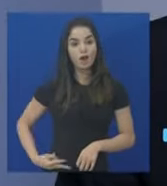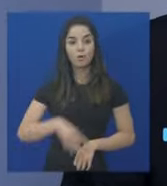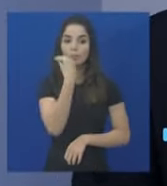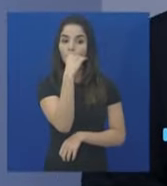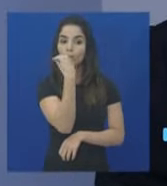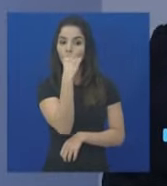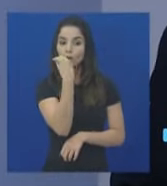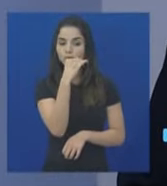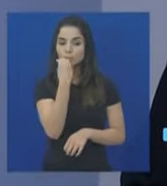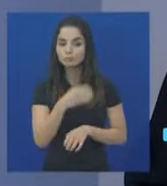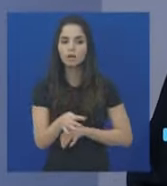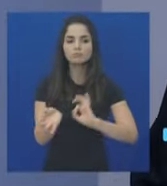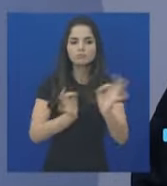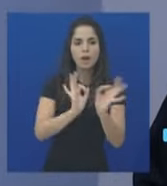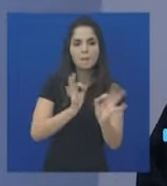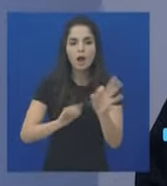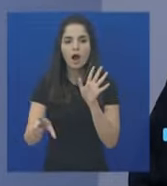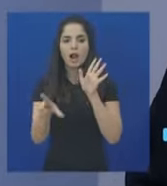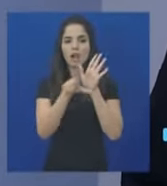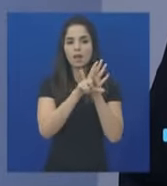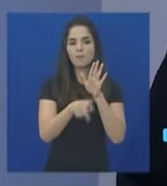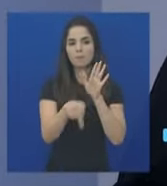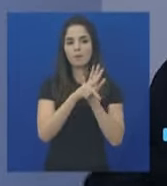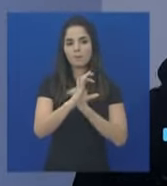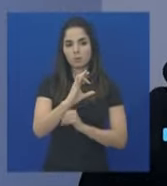presidindo a elaboração da lei orgânica do município,